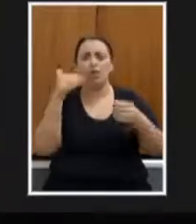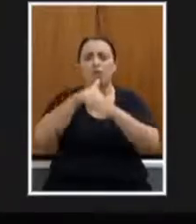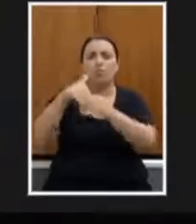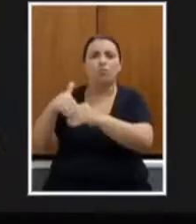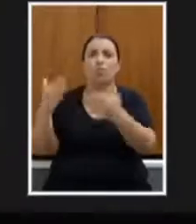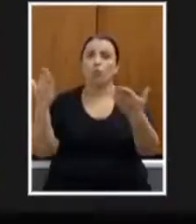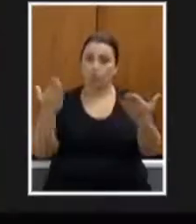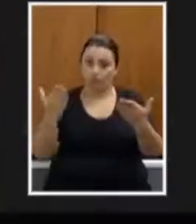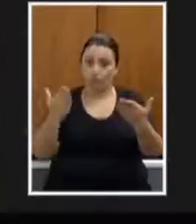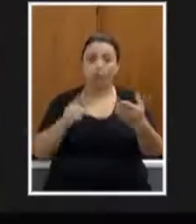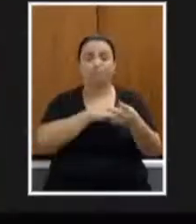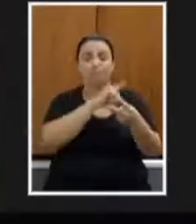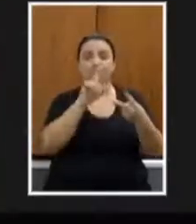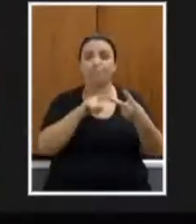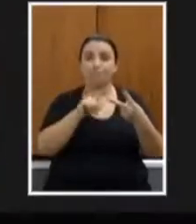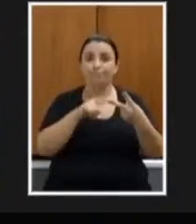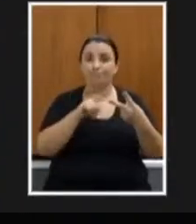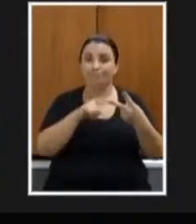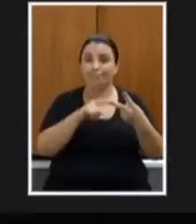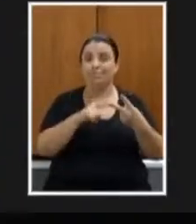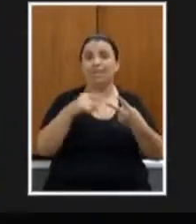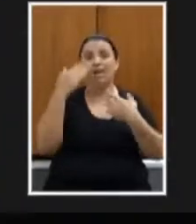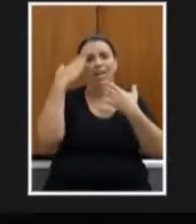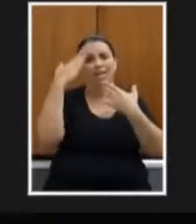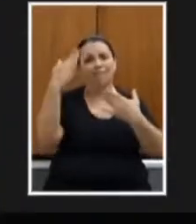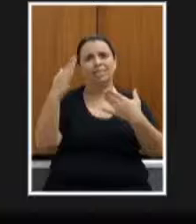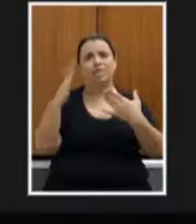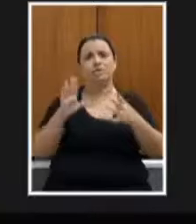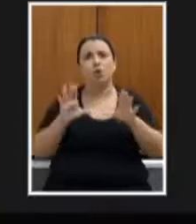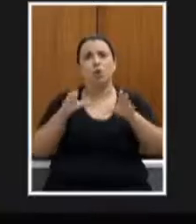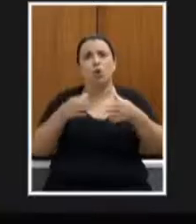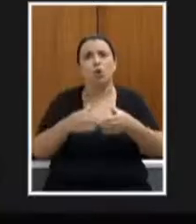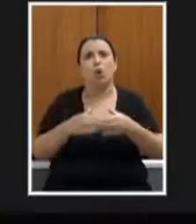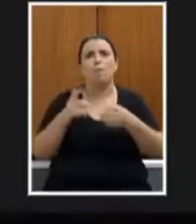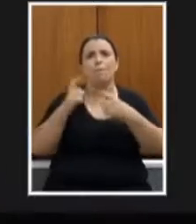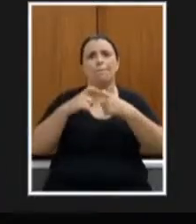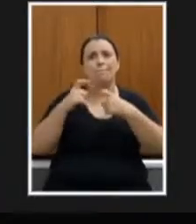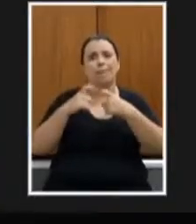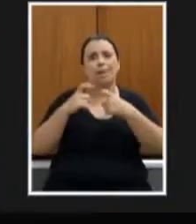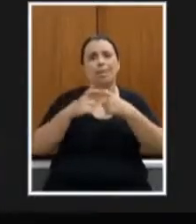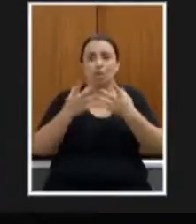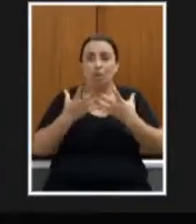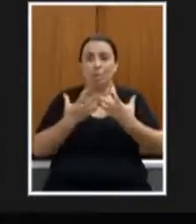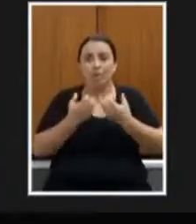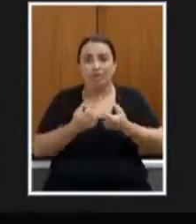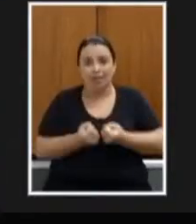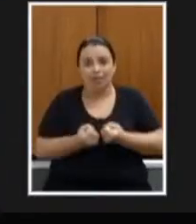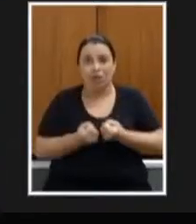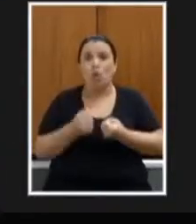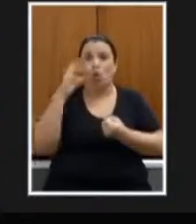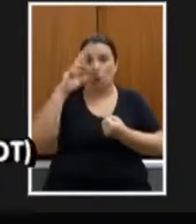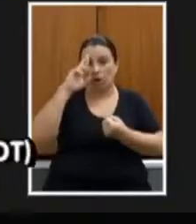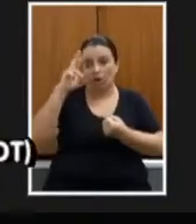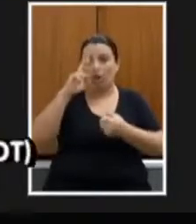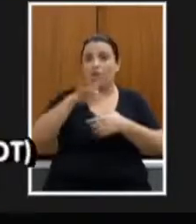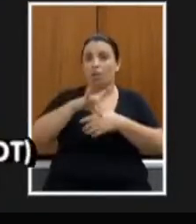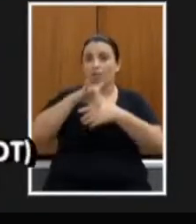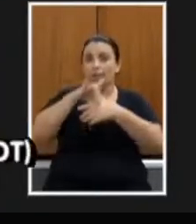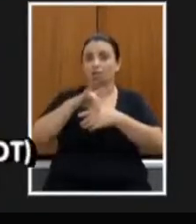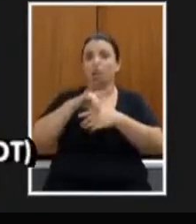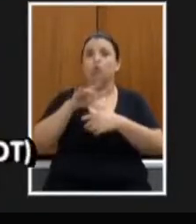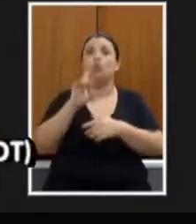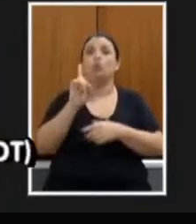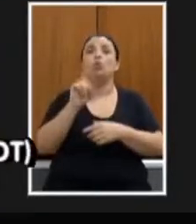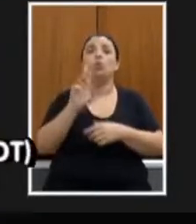Também agradecer a toda a equipe médica que nos atendeu, comandada pelo Dr. Rodrigo, que hoje